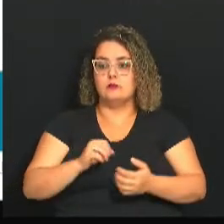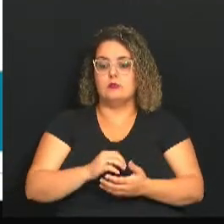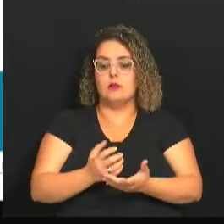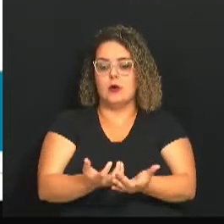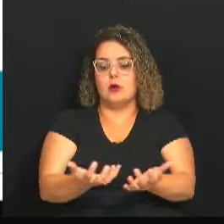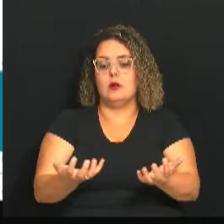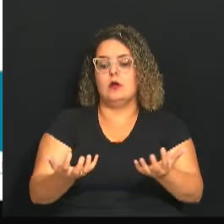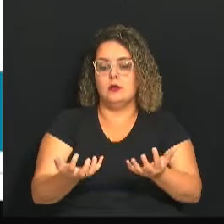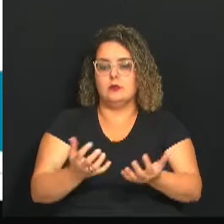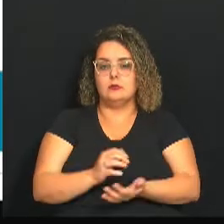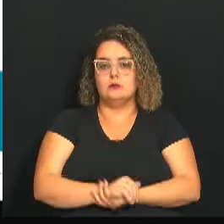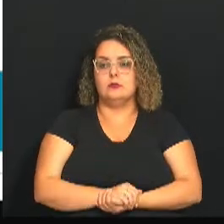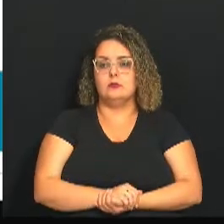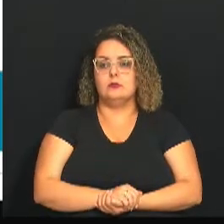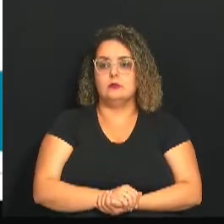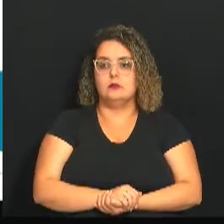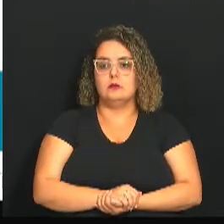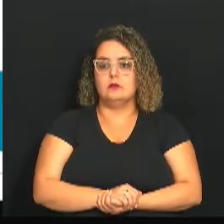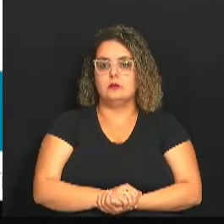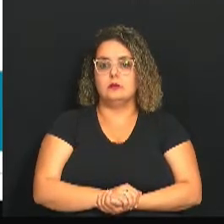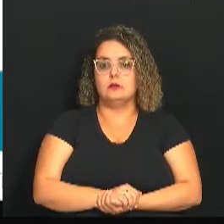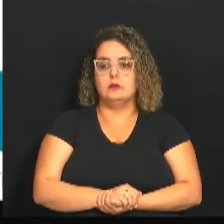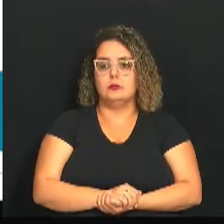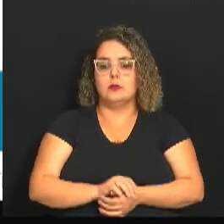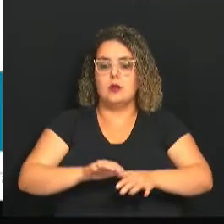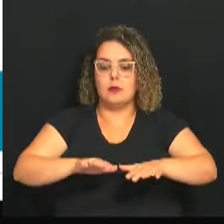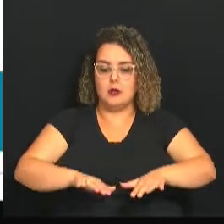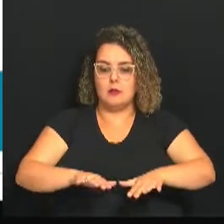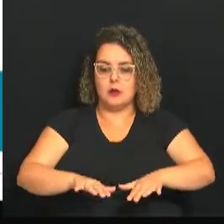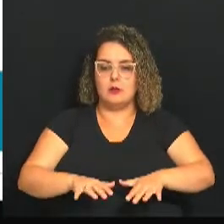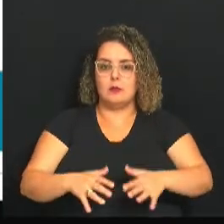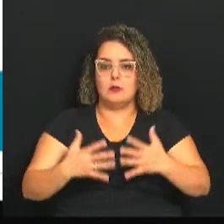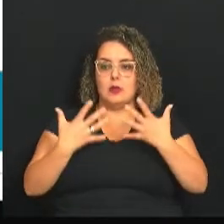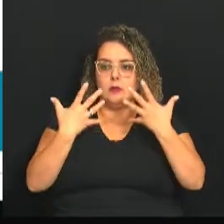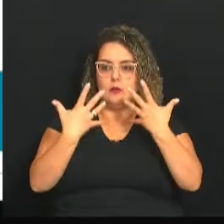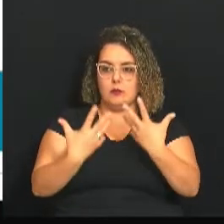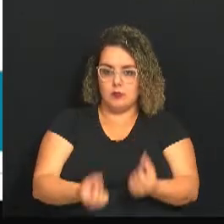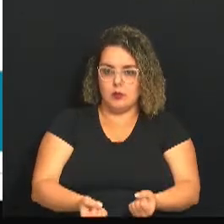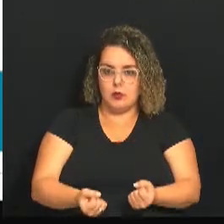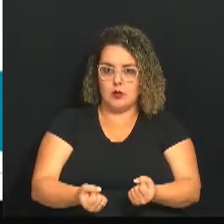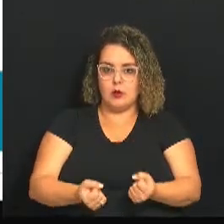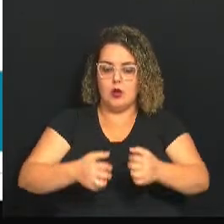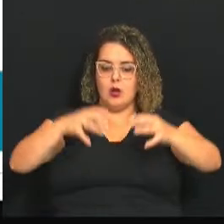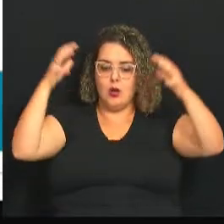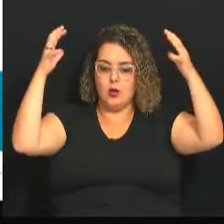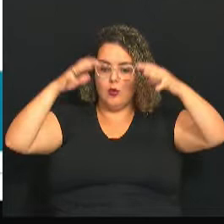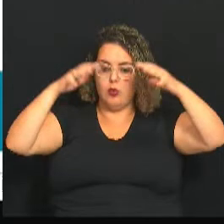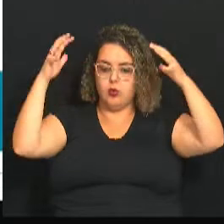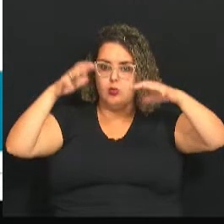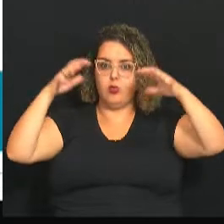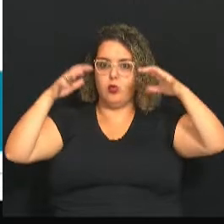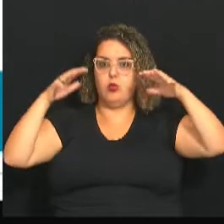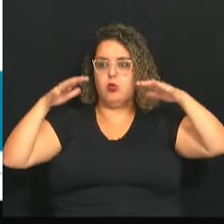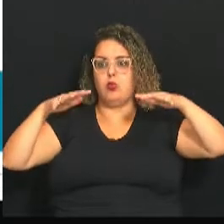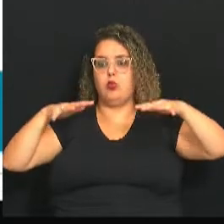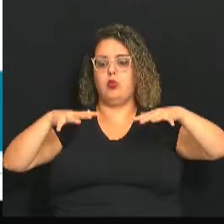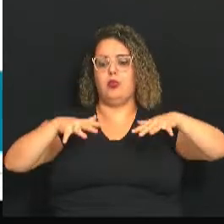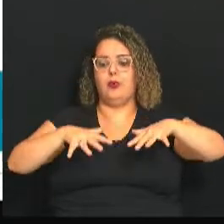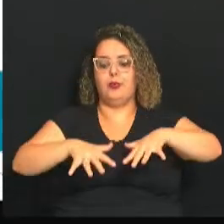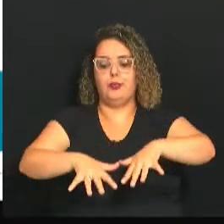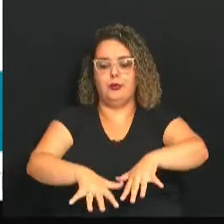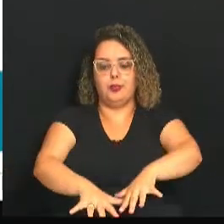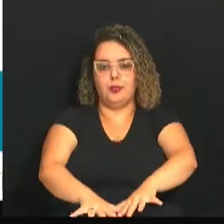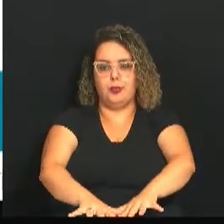é um terreno relativamente mais baixo, para receber águas de excesso de chuva que talvez o sistema de escoamento não dá